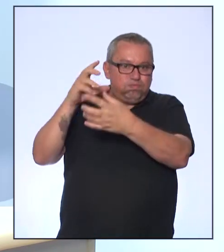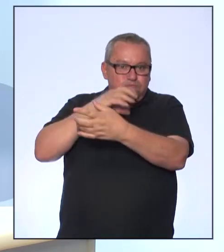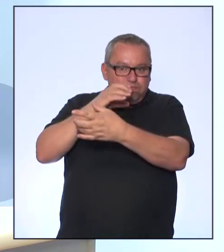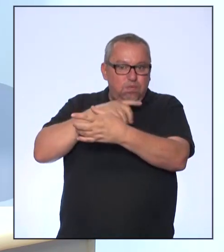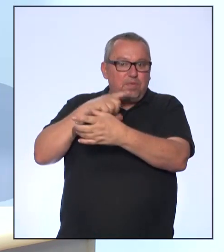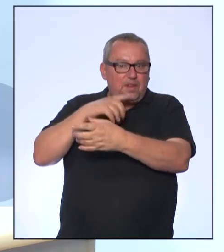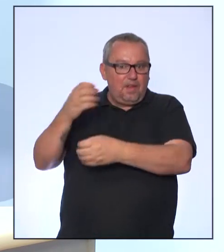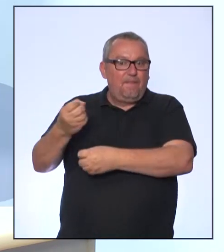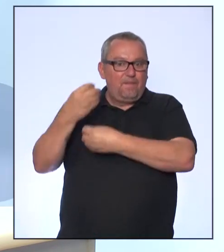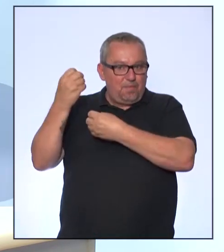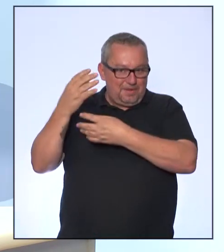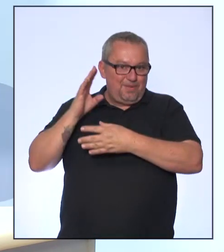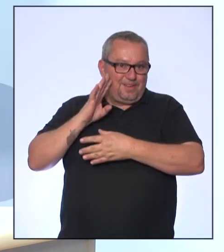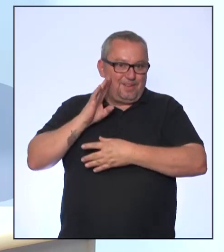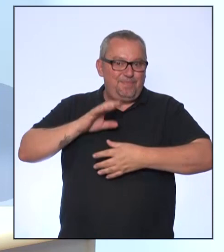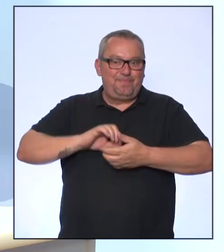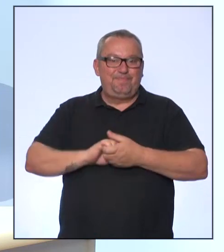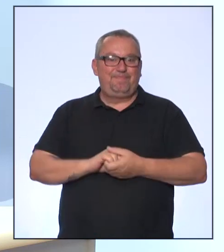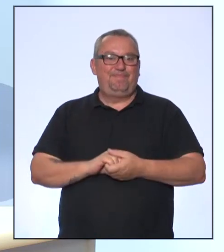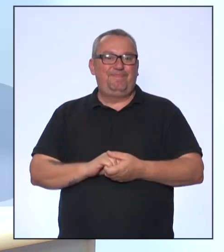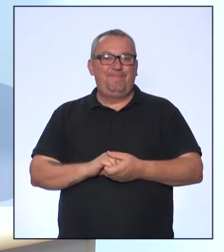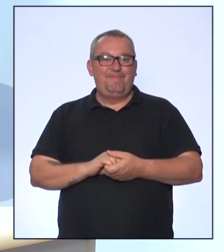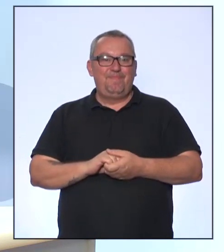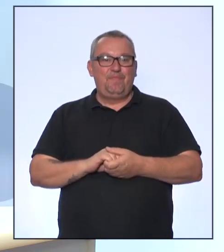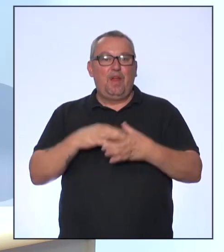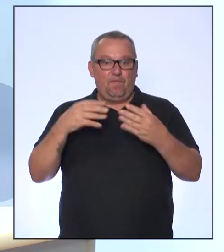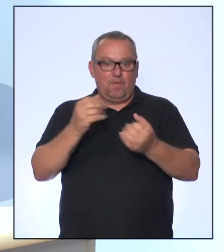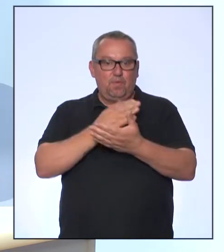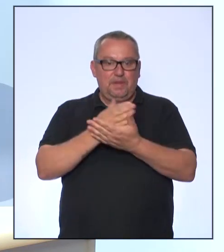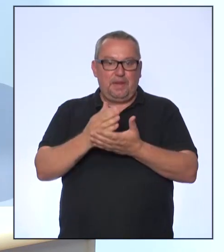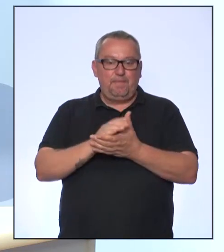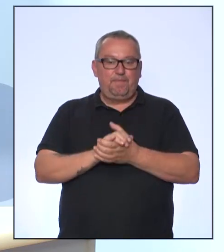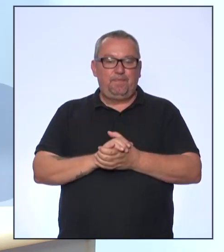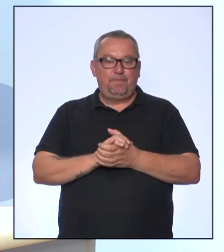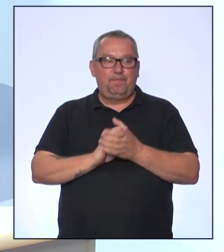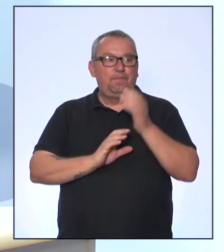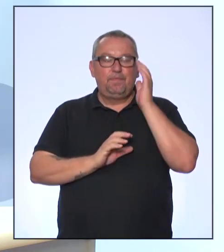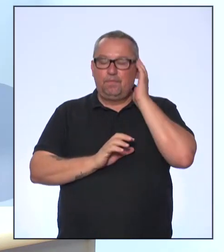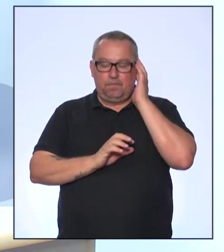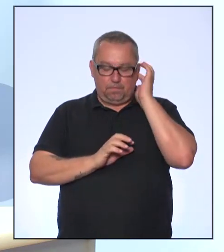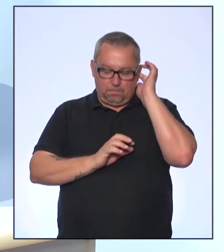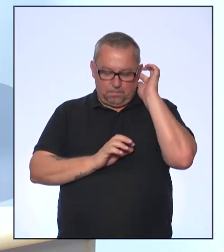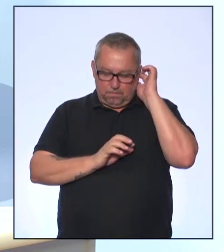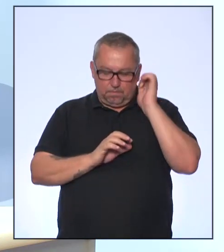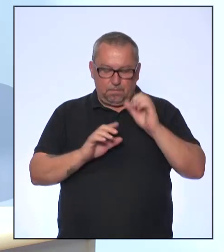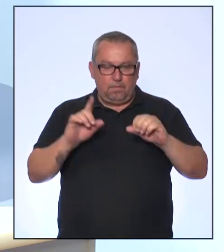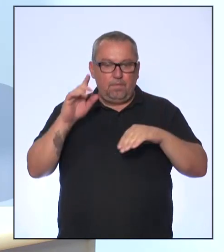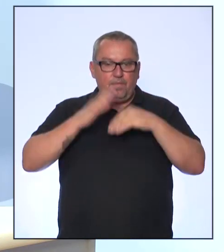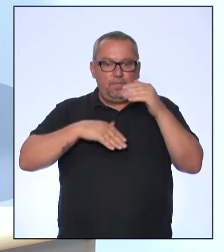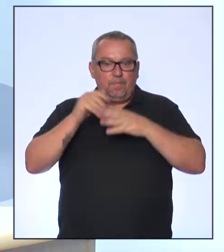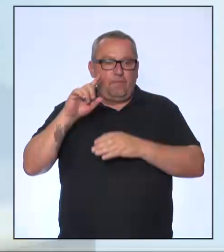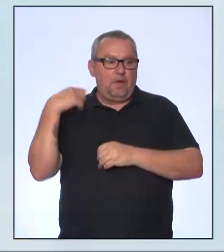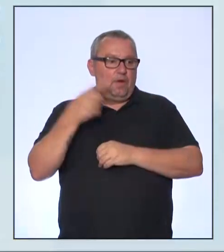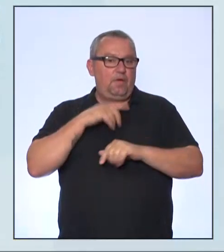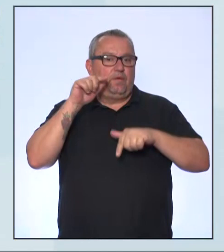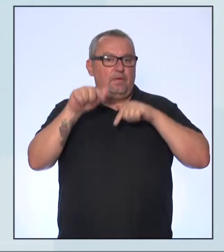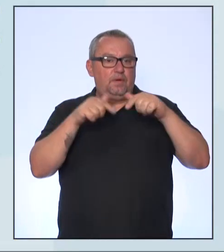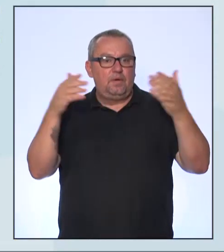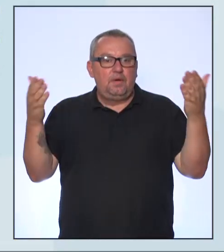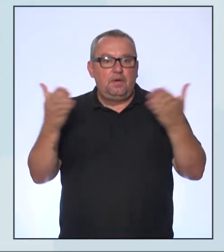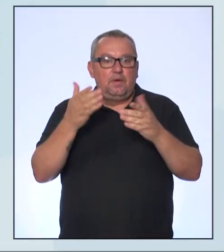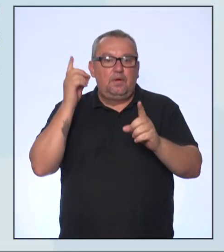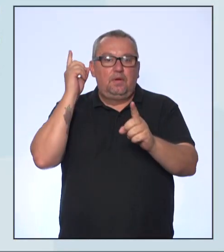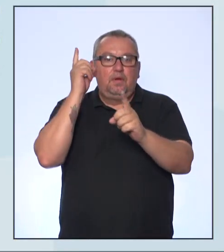receber informação. Legal? Vamos começar então? As habilidades que a gente vai trabalhar: